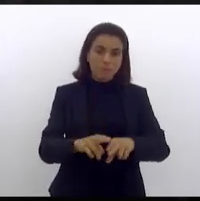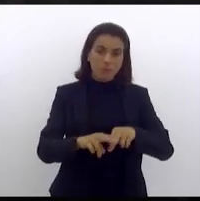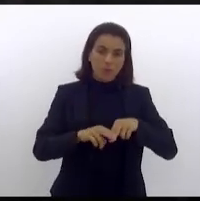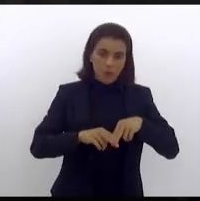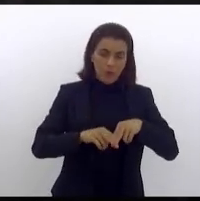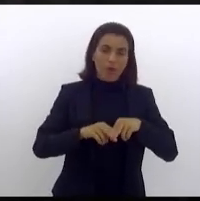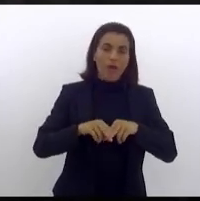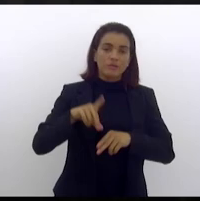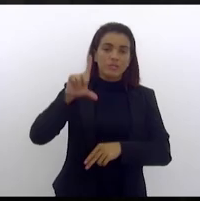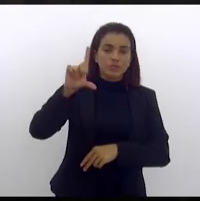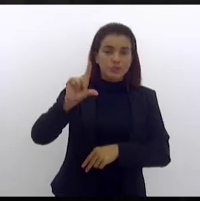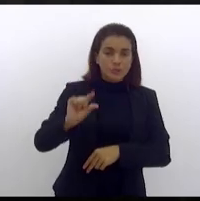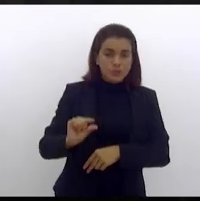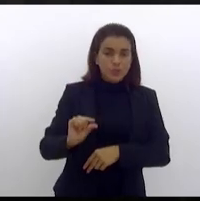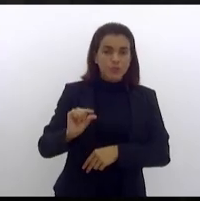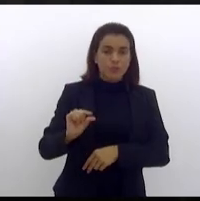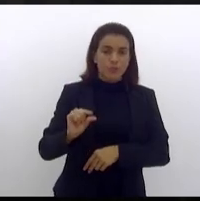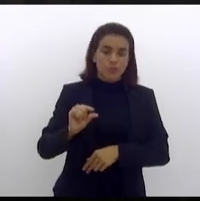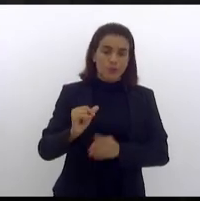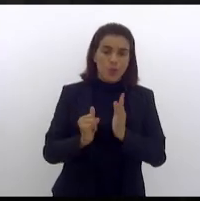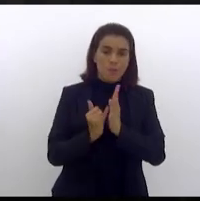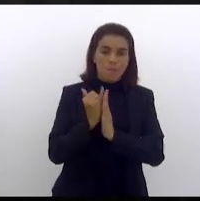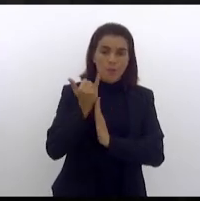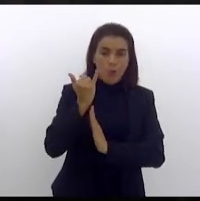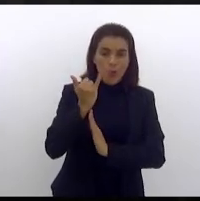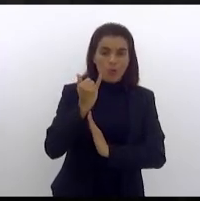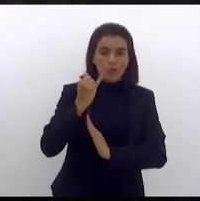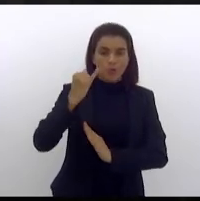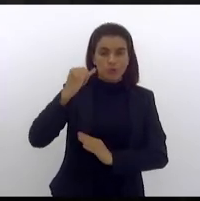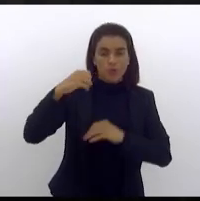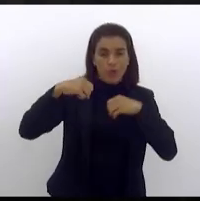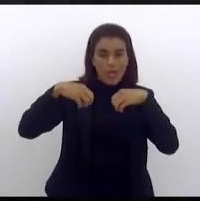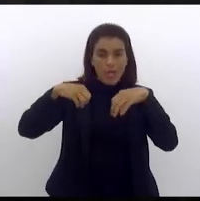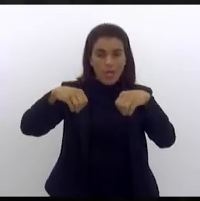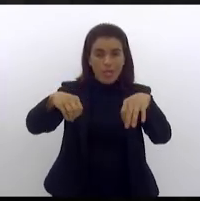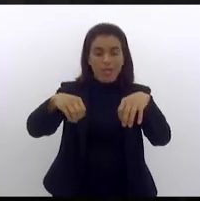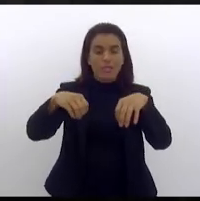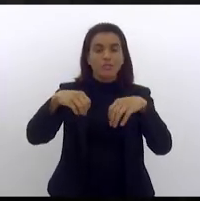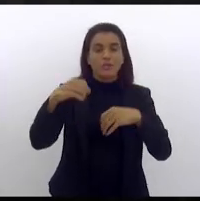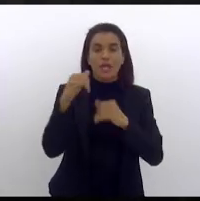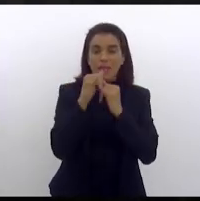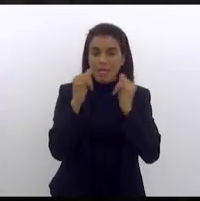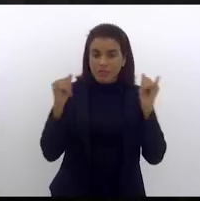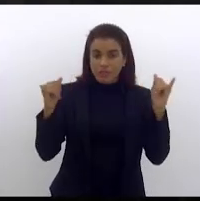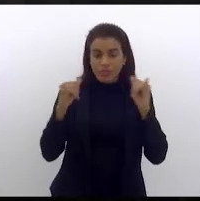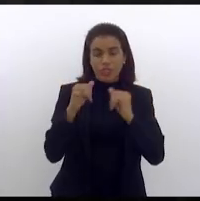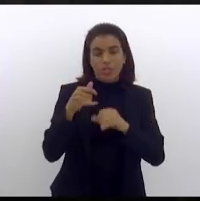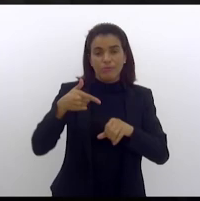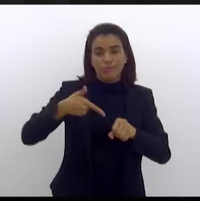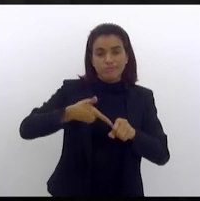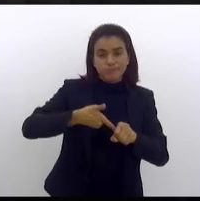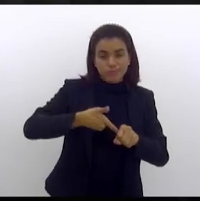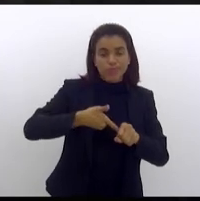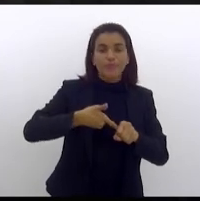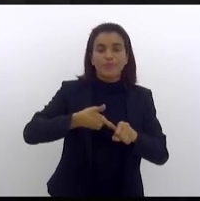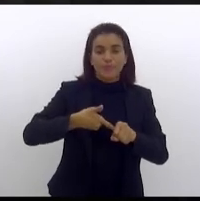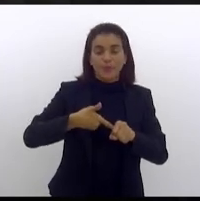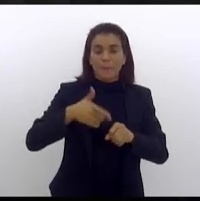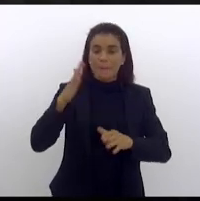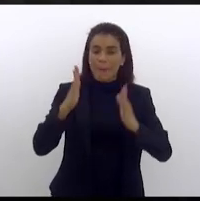das alíquotas de ICMS de energia telecomunicações e combustíveis da ordem